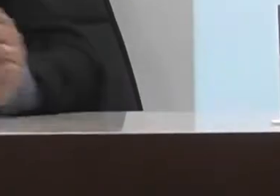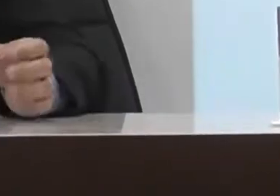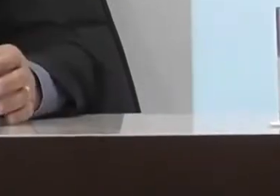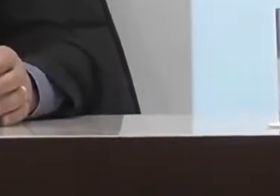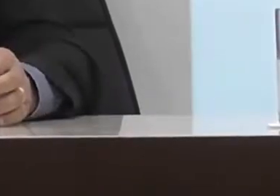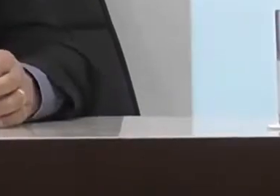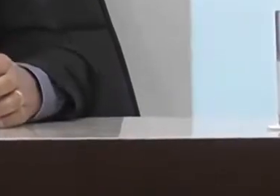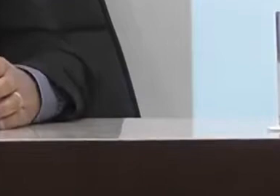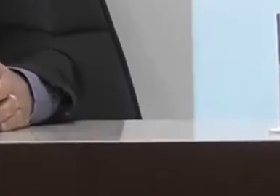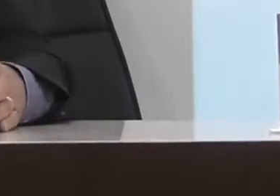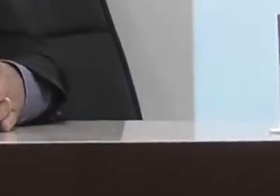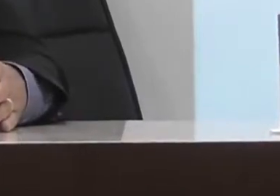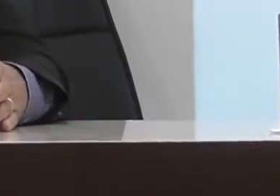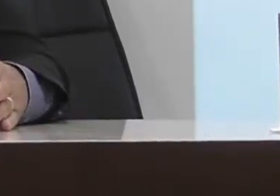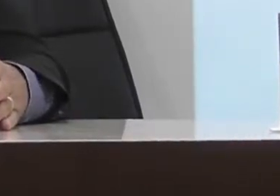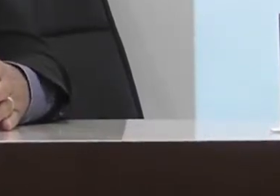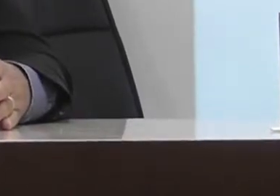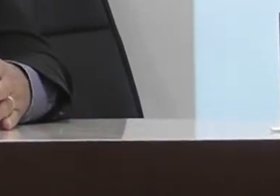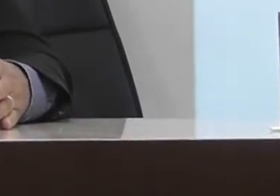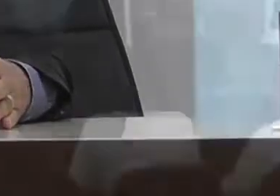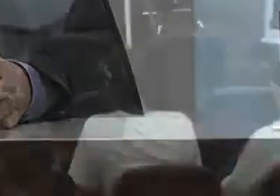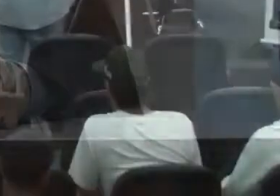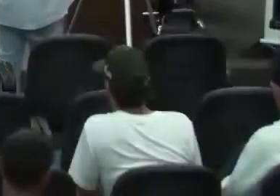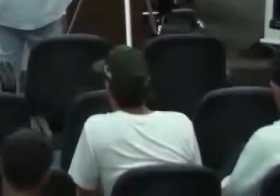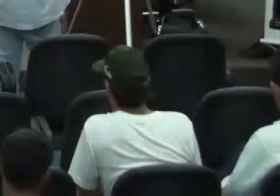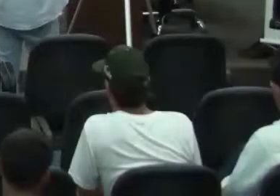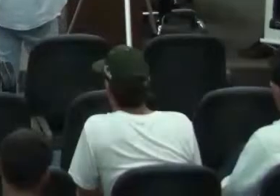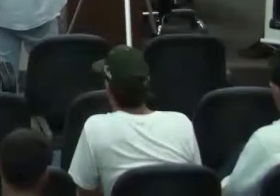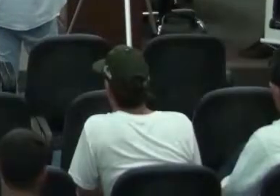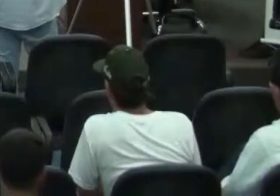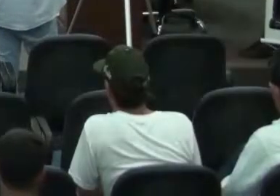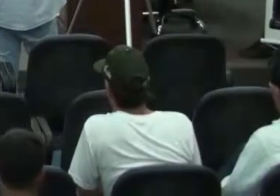linguístico pelo tempo regulamentar desta casa.